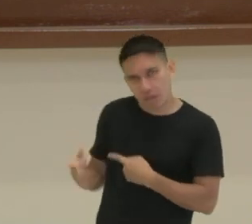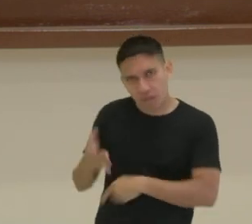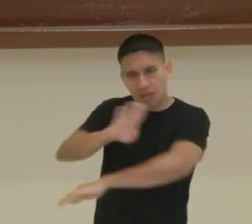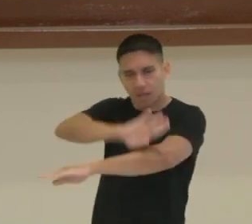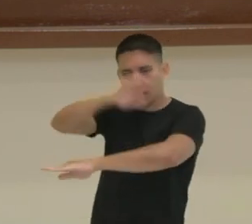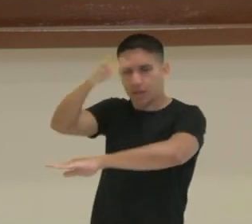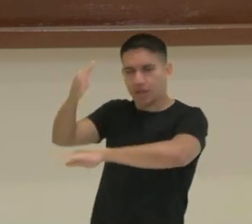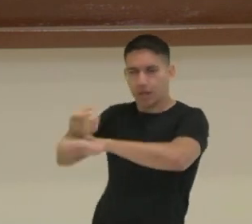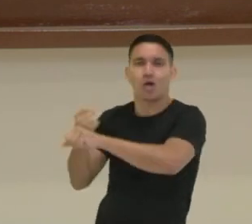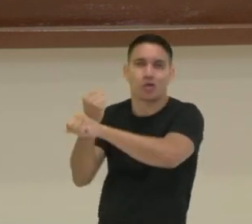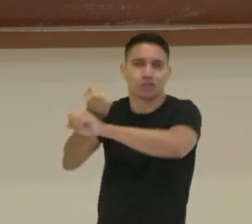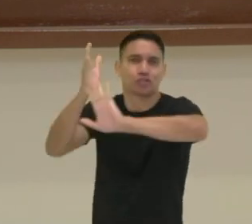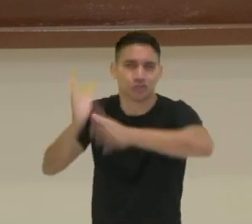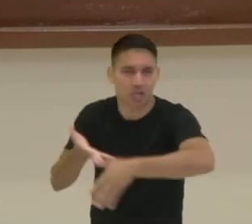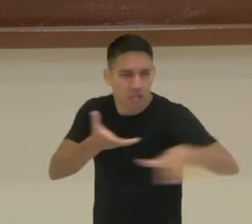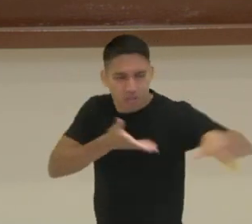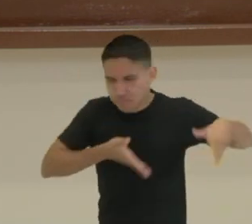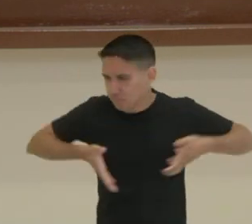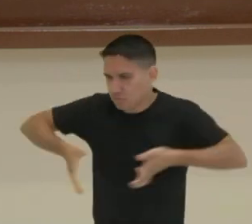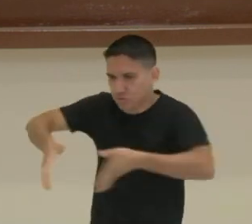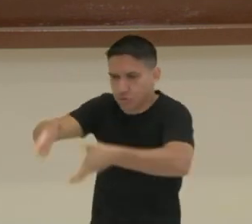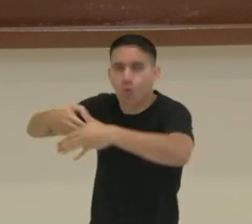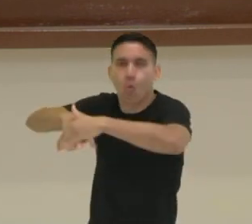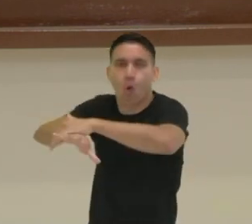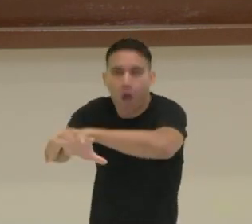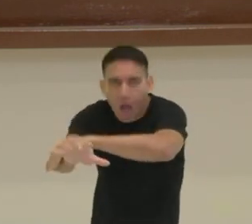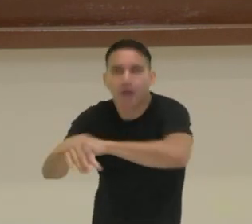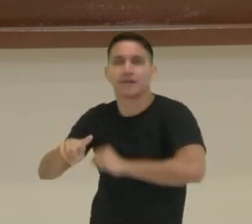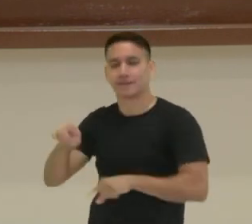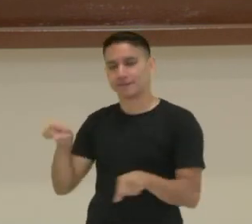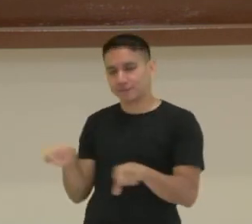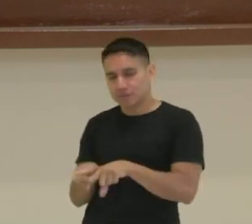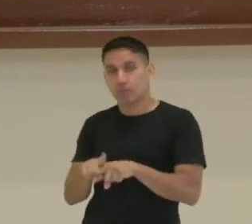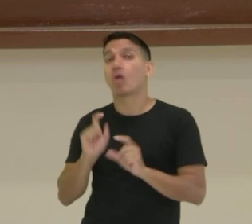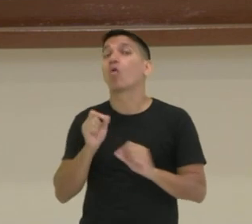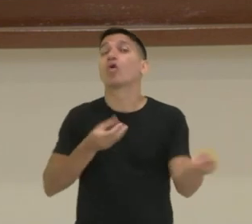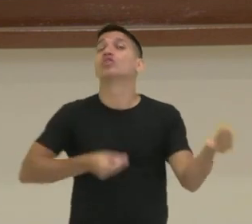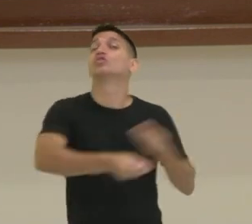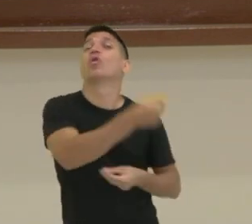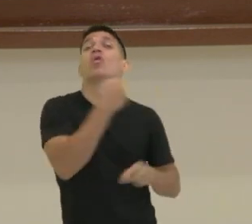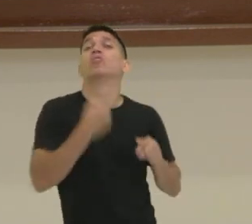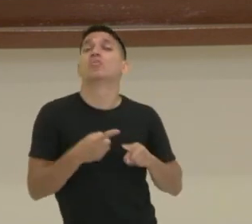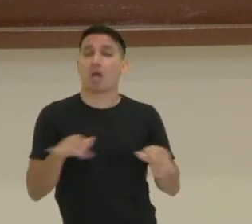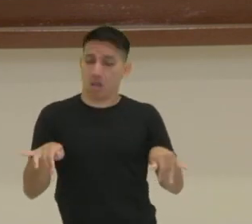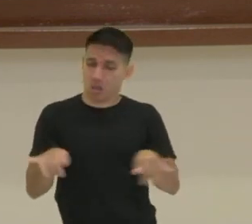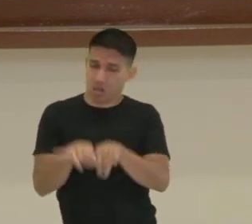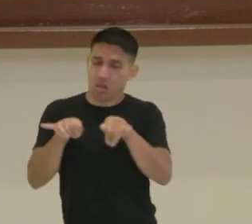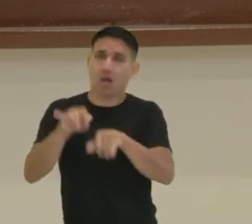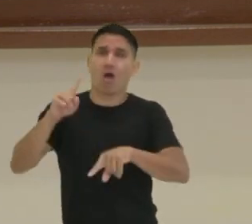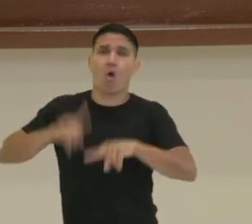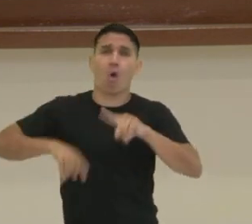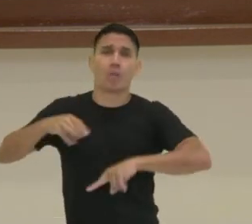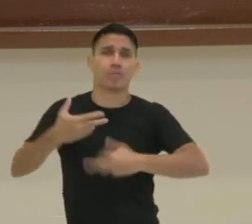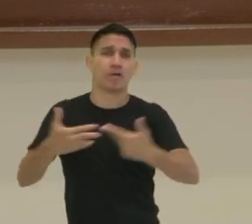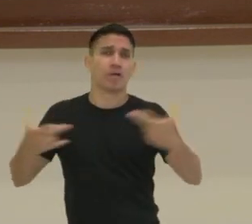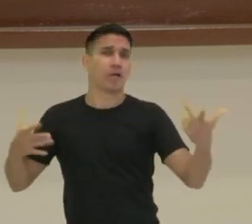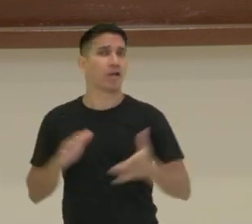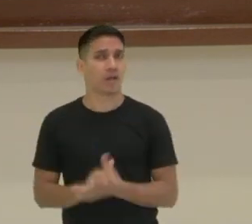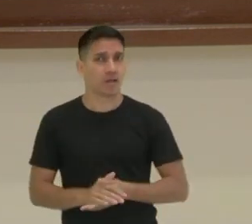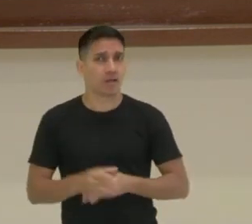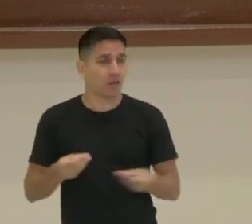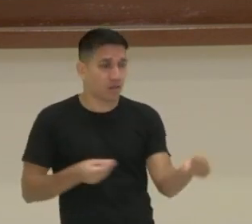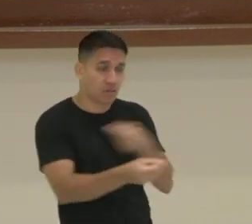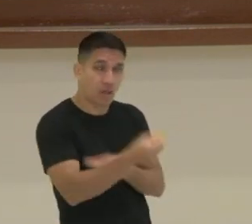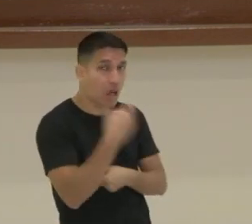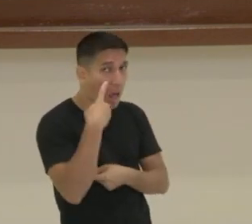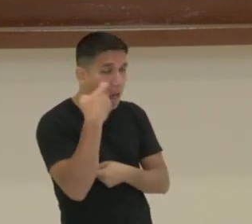feitorias que tinham sido construídas pelos portugueses, né? Em troca de bugigangas, de materiais que